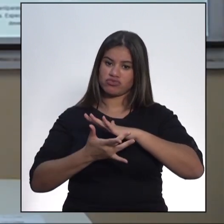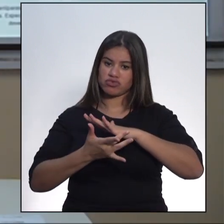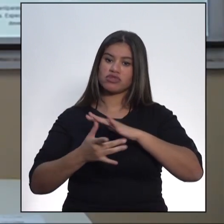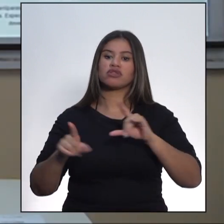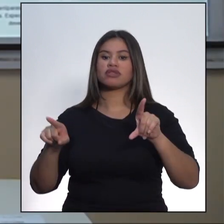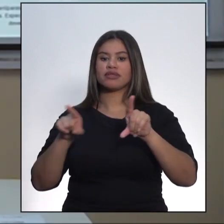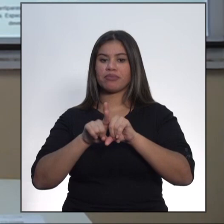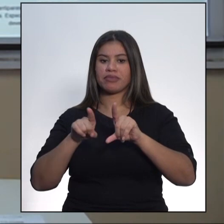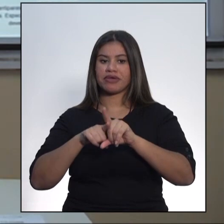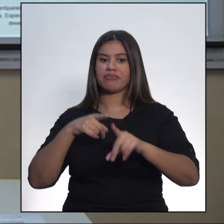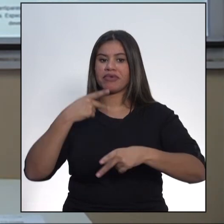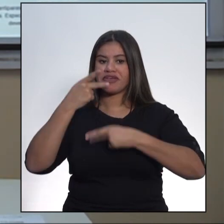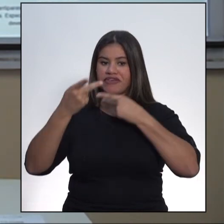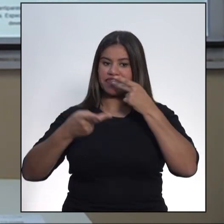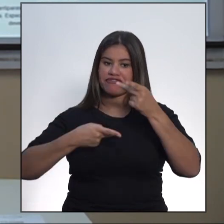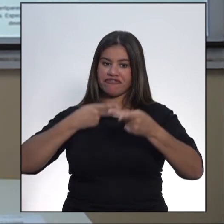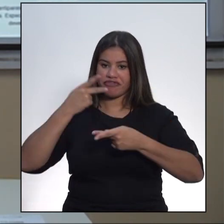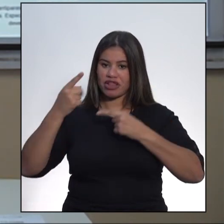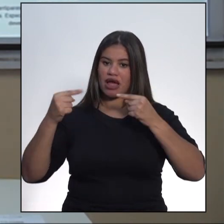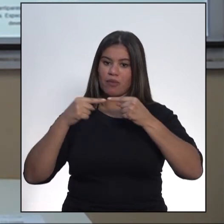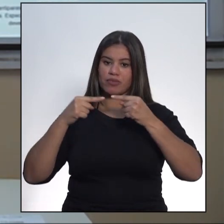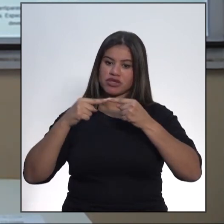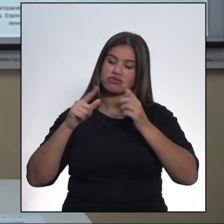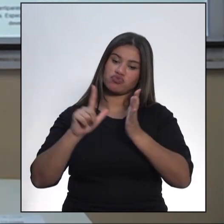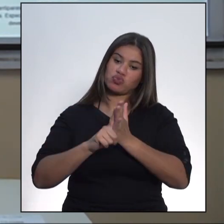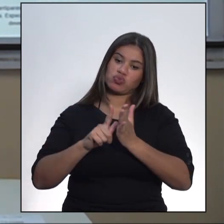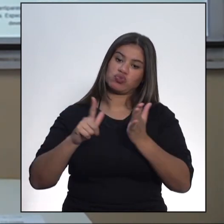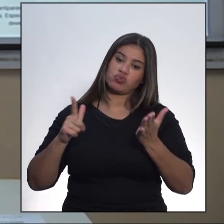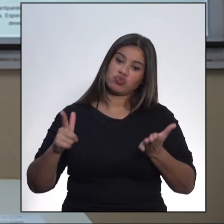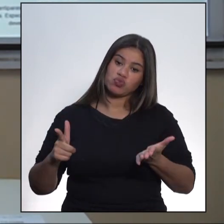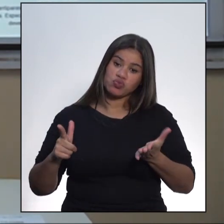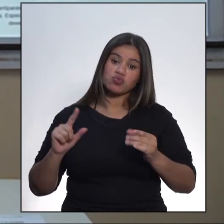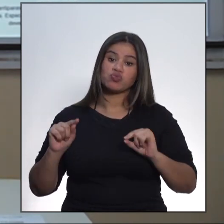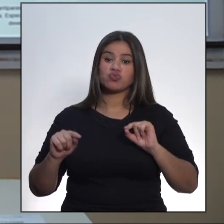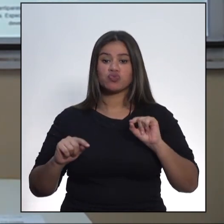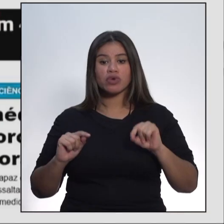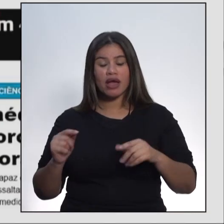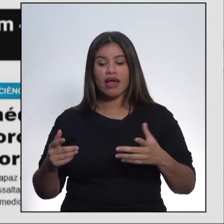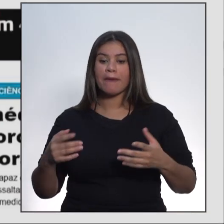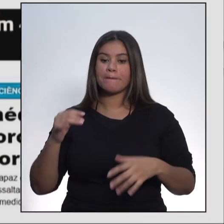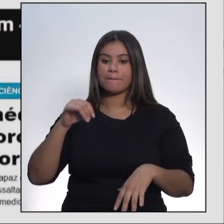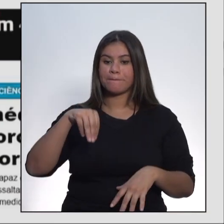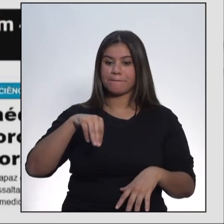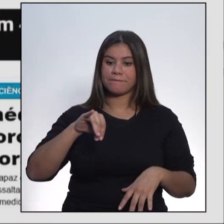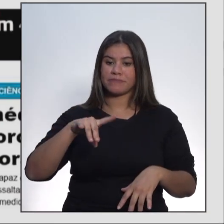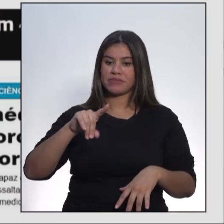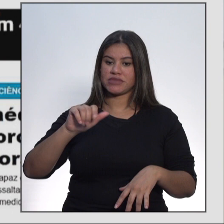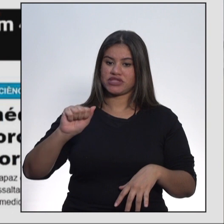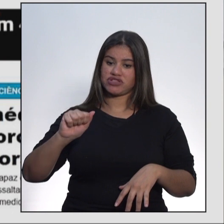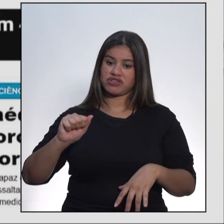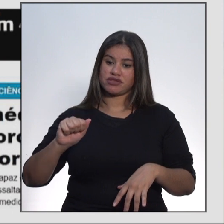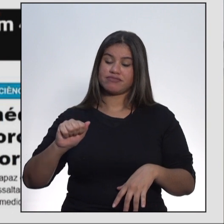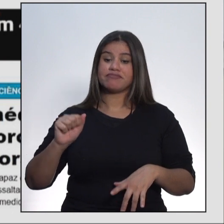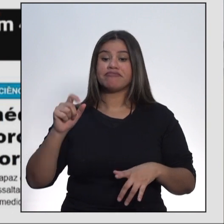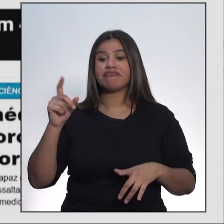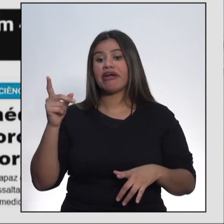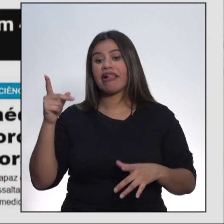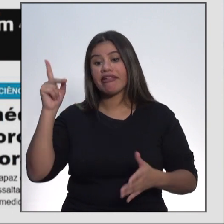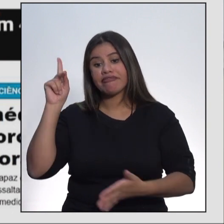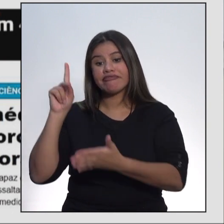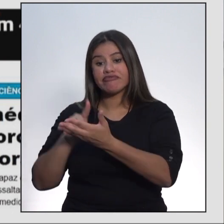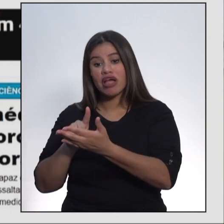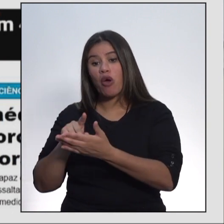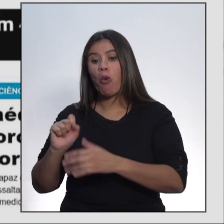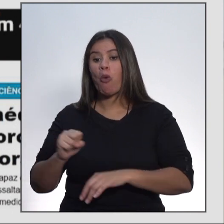falar que no campo jornalístico é uma notícia midiática. Ela é fato ou ela é